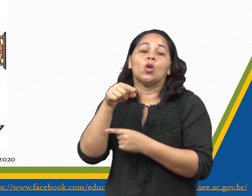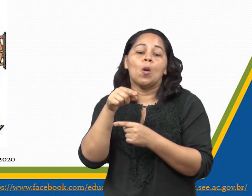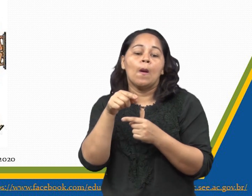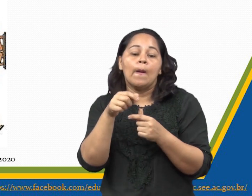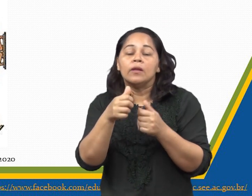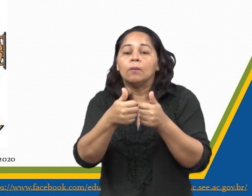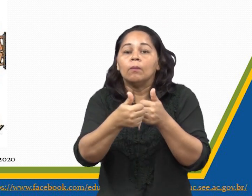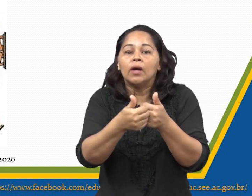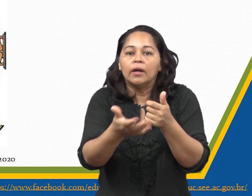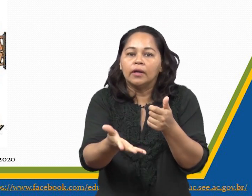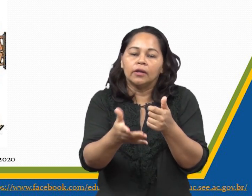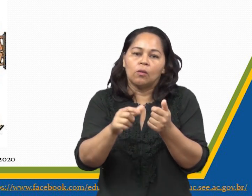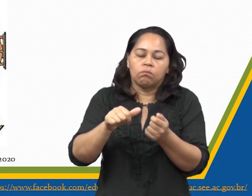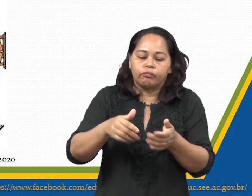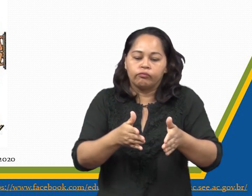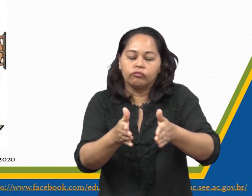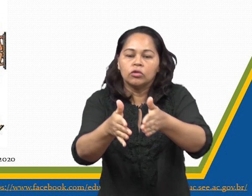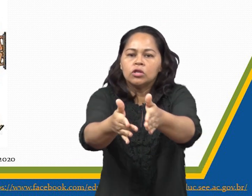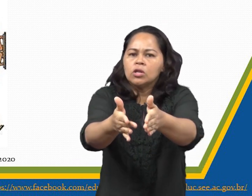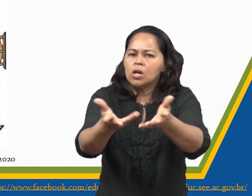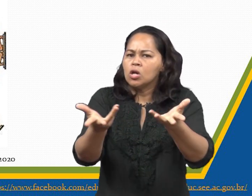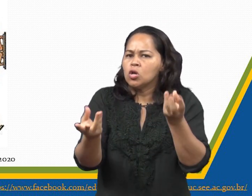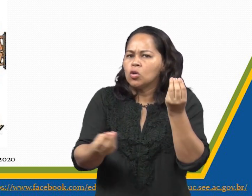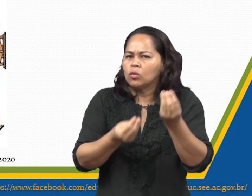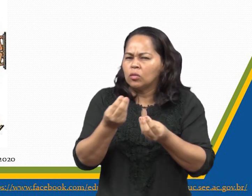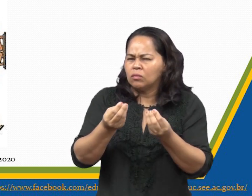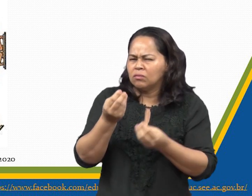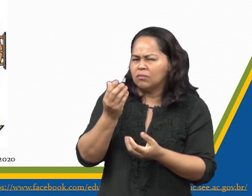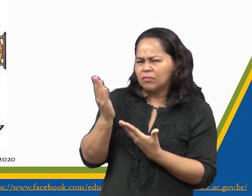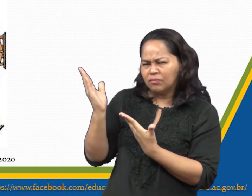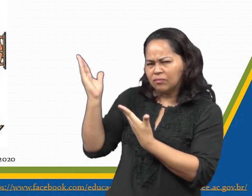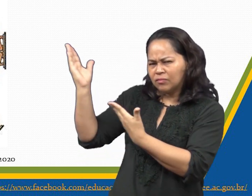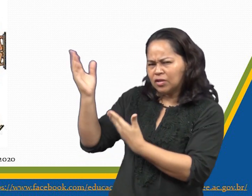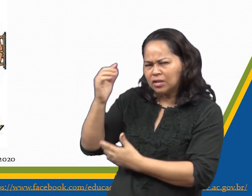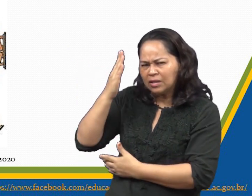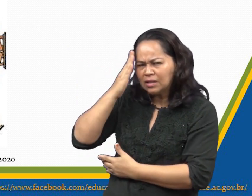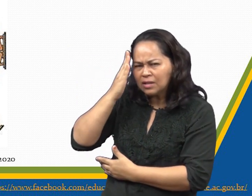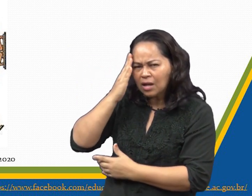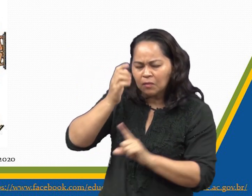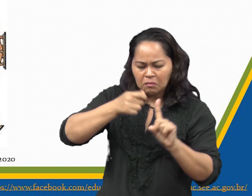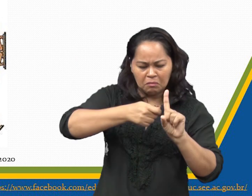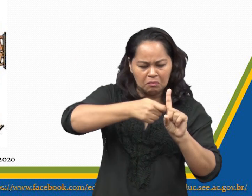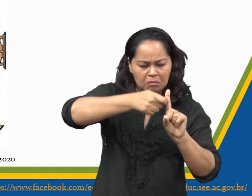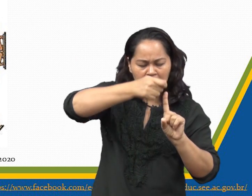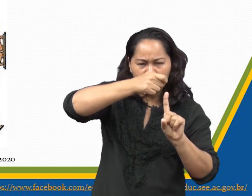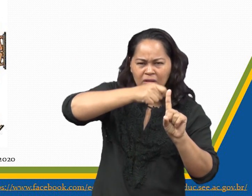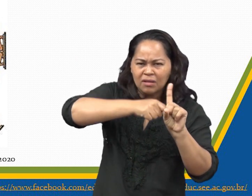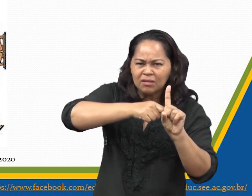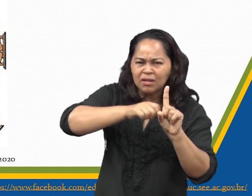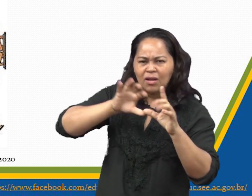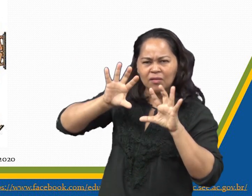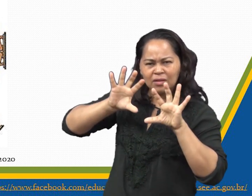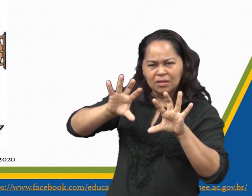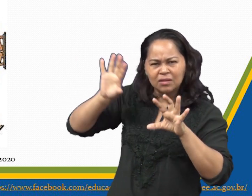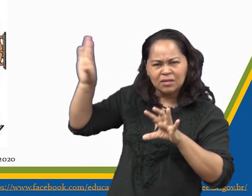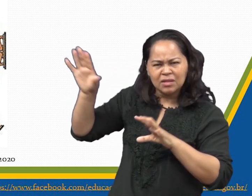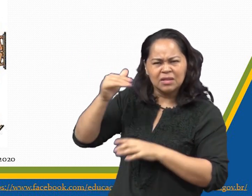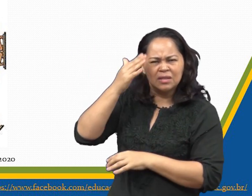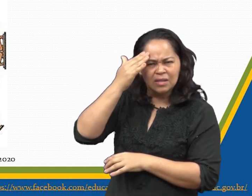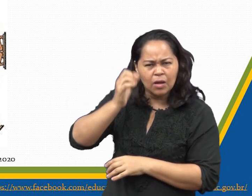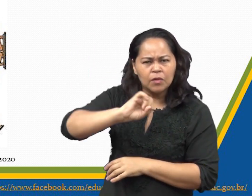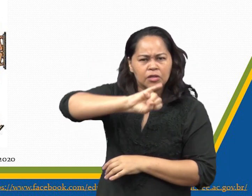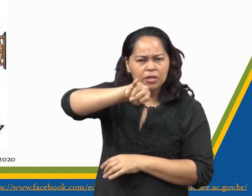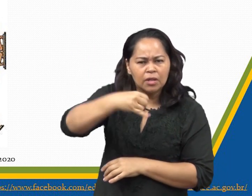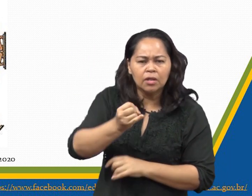você imaginaria que isso seria um calendário? Você conseguiria imaginar quando é que é janeiro, quando é que é